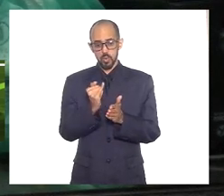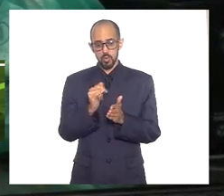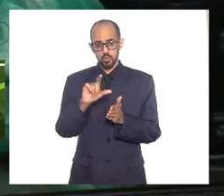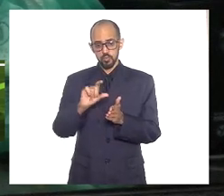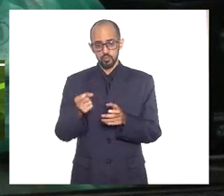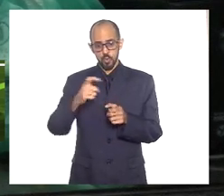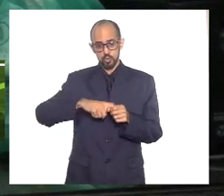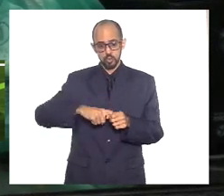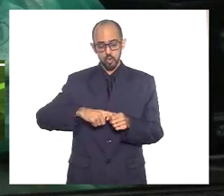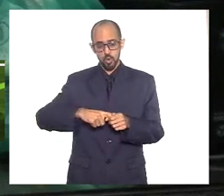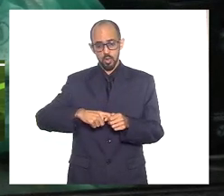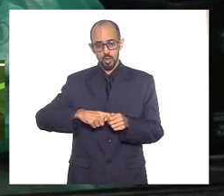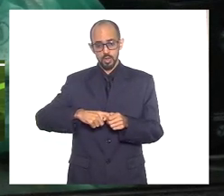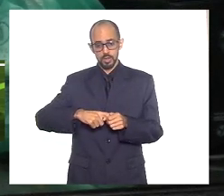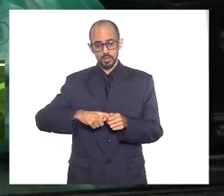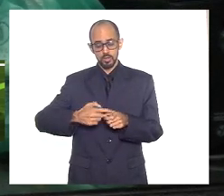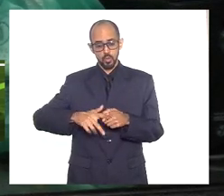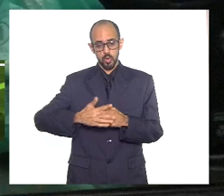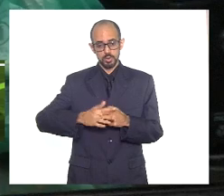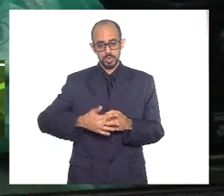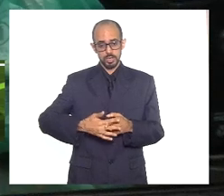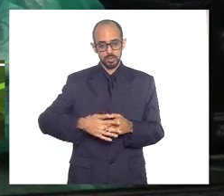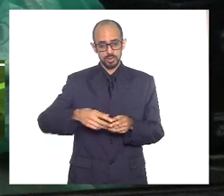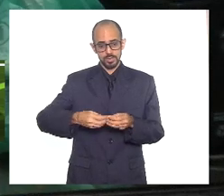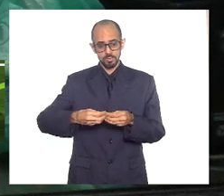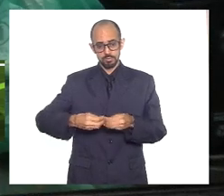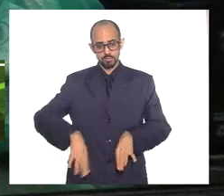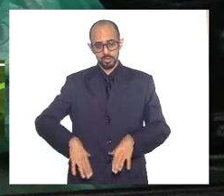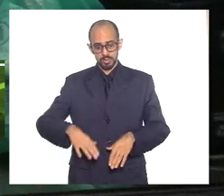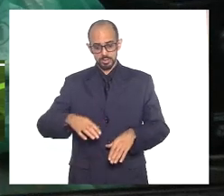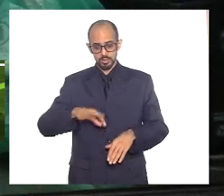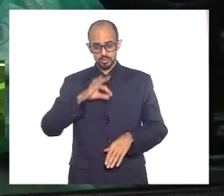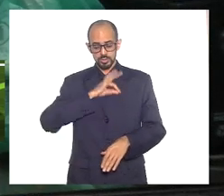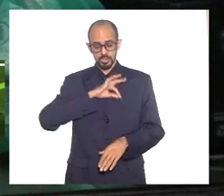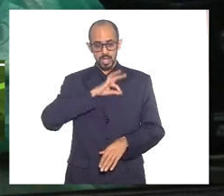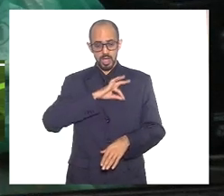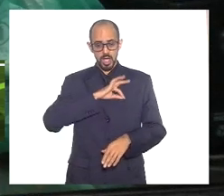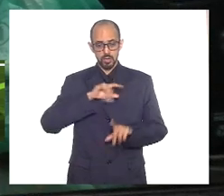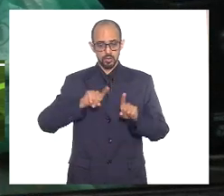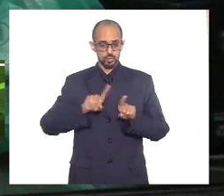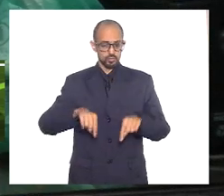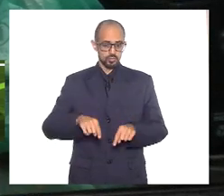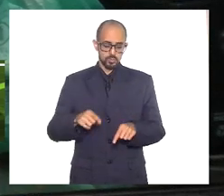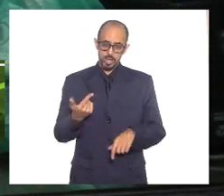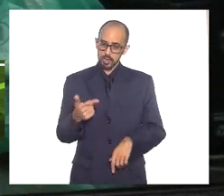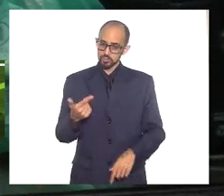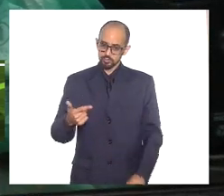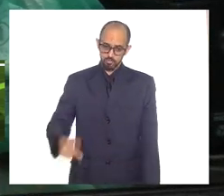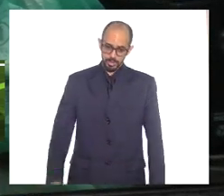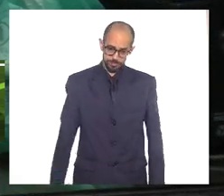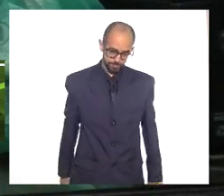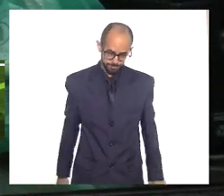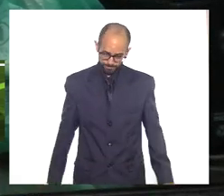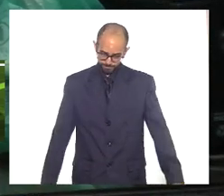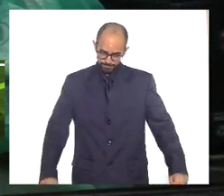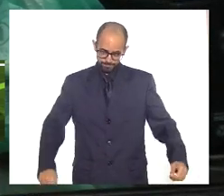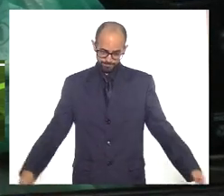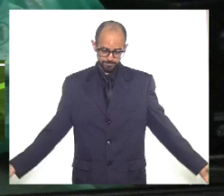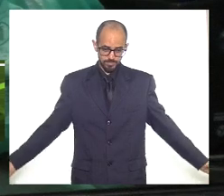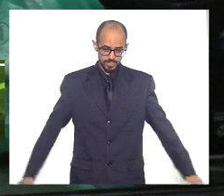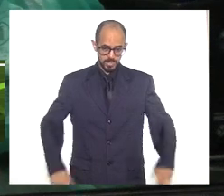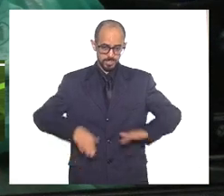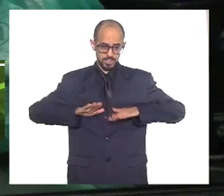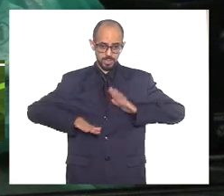das perdas para o funcionalismo público já não existe, dependendo